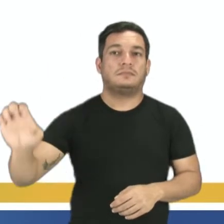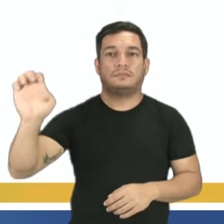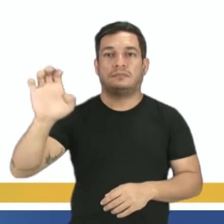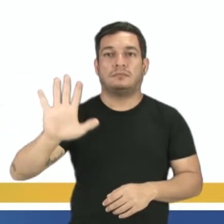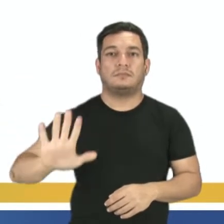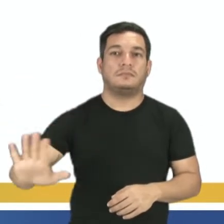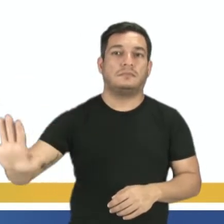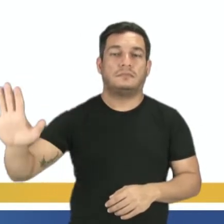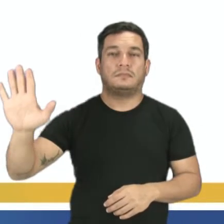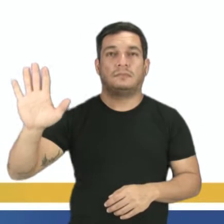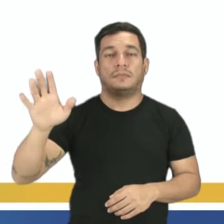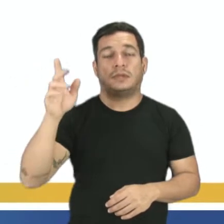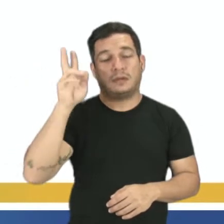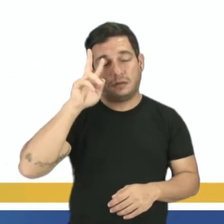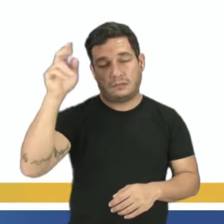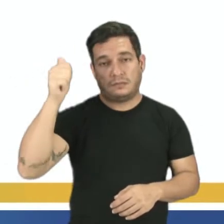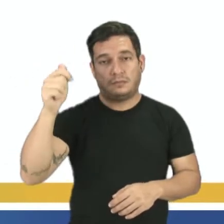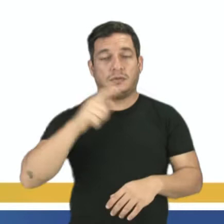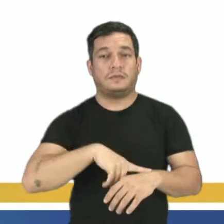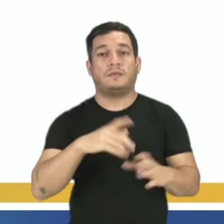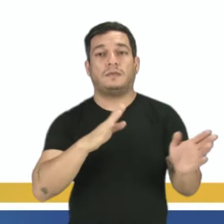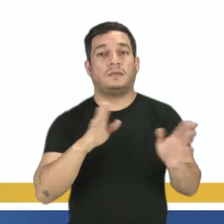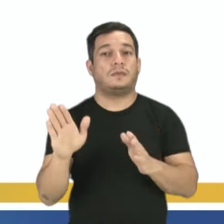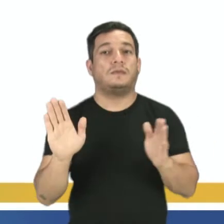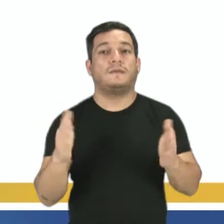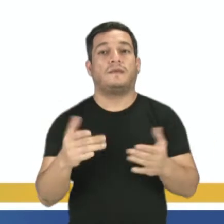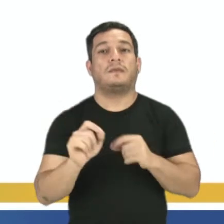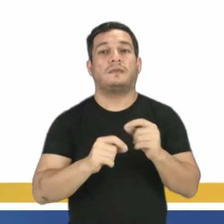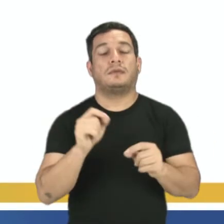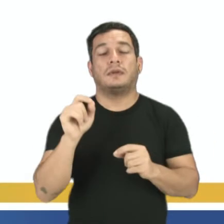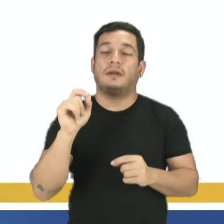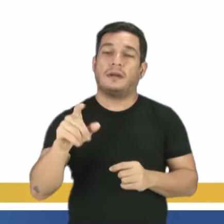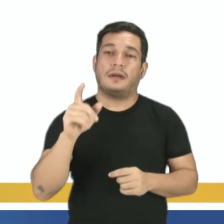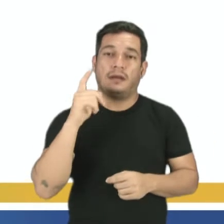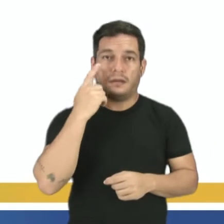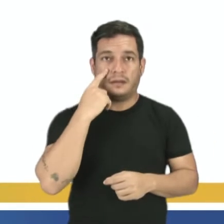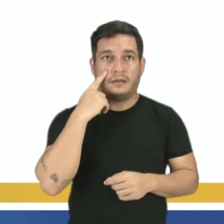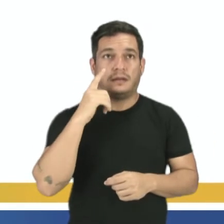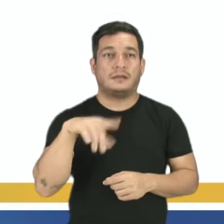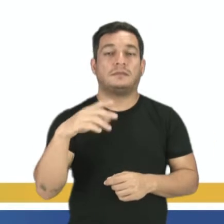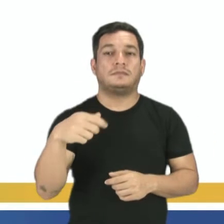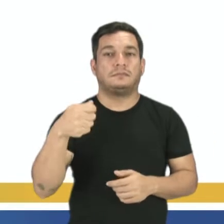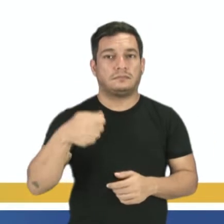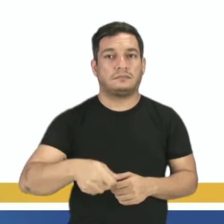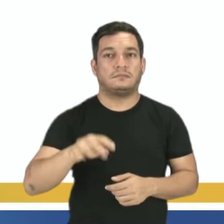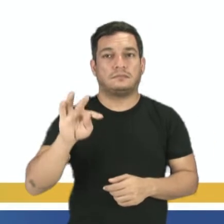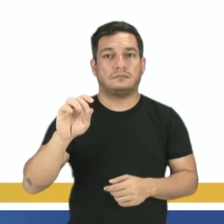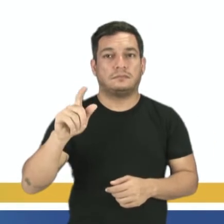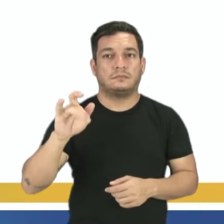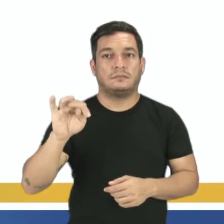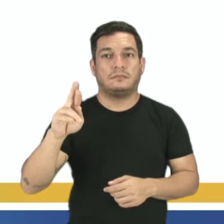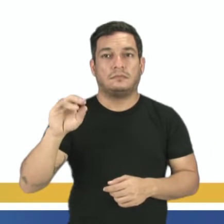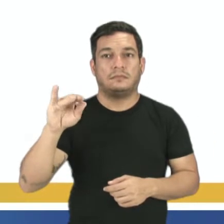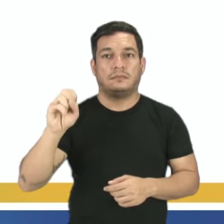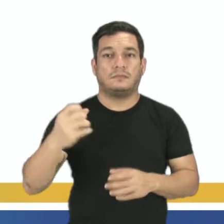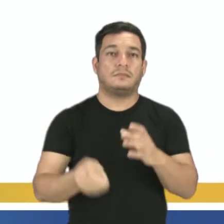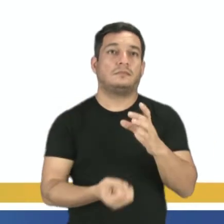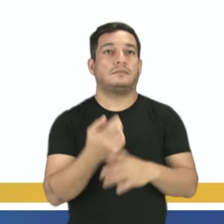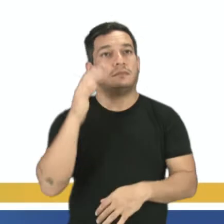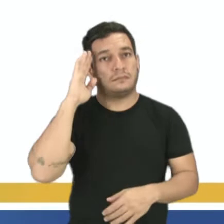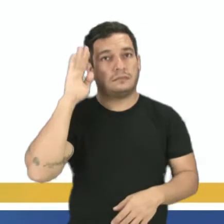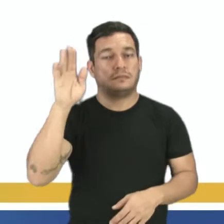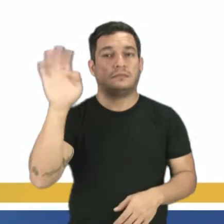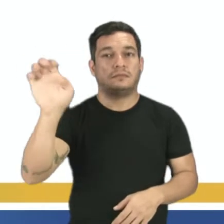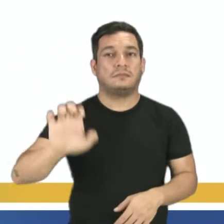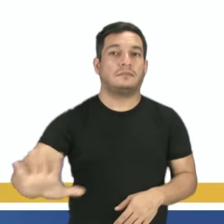Europa, lembrando que esse primeiro momento, o nosso foco é justamente nos regimes totalitários que surgiram